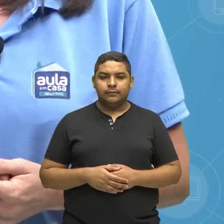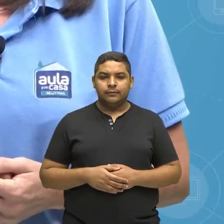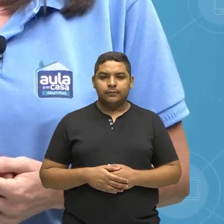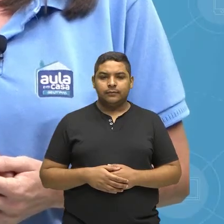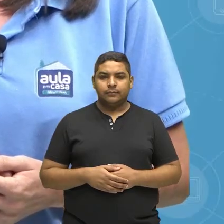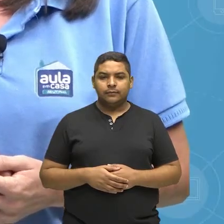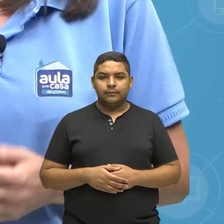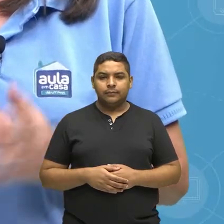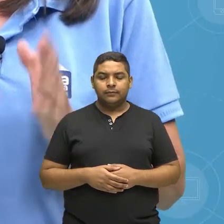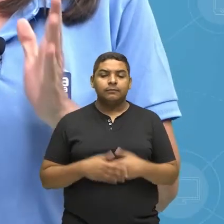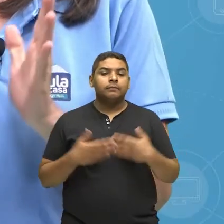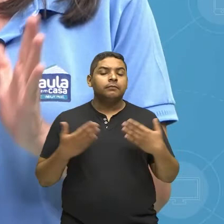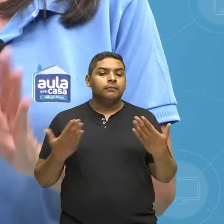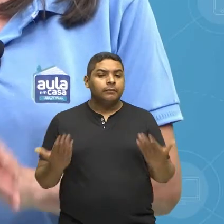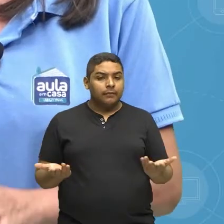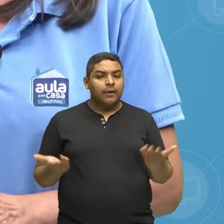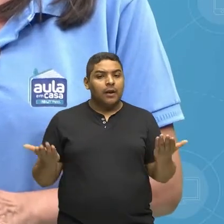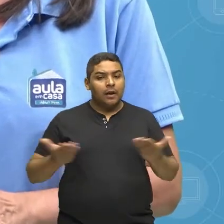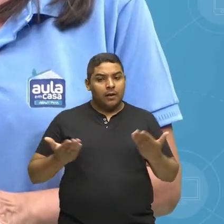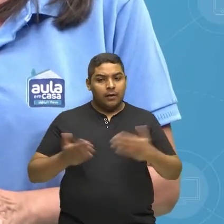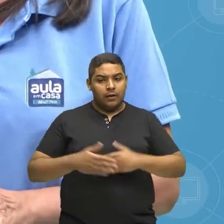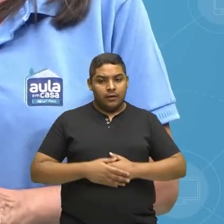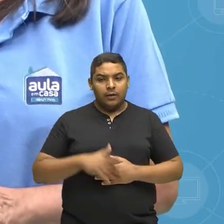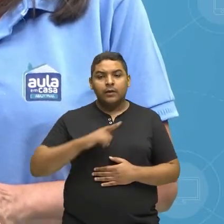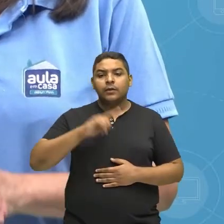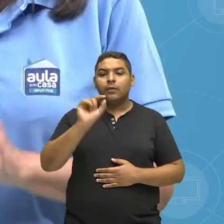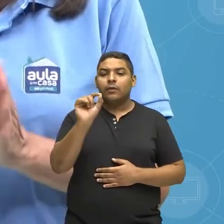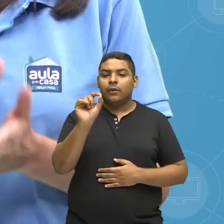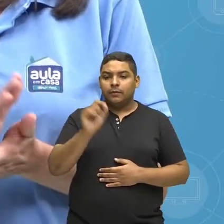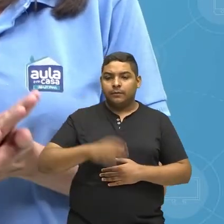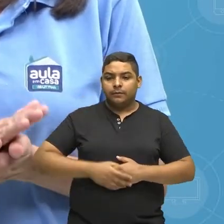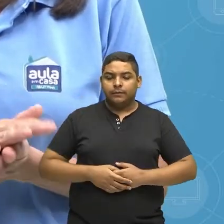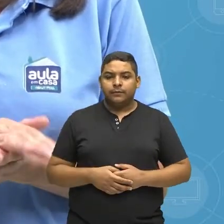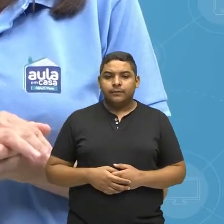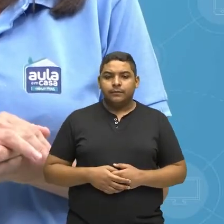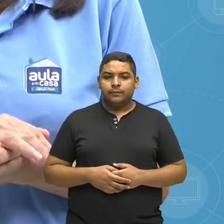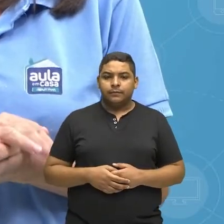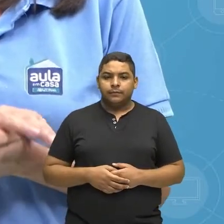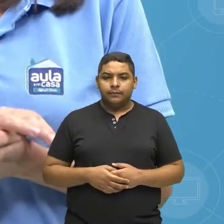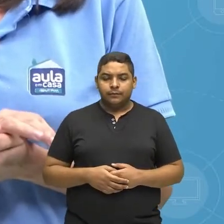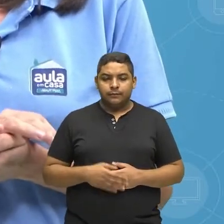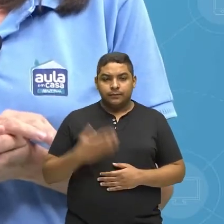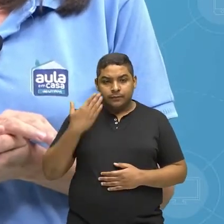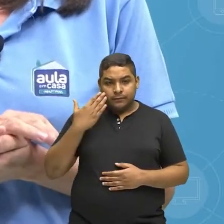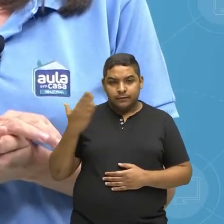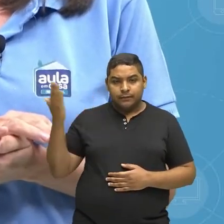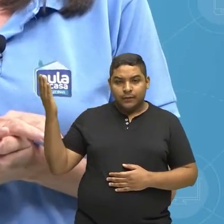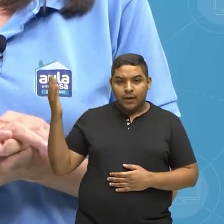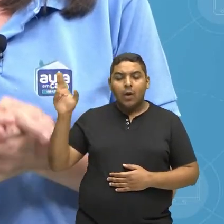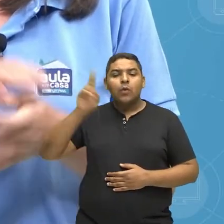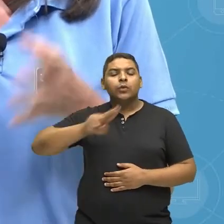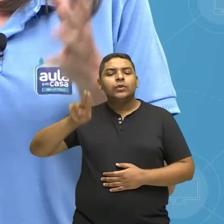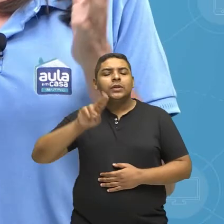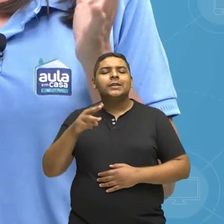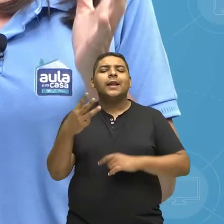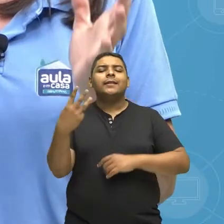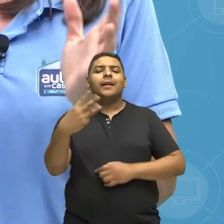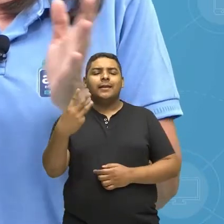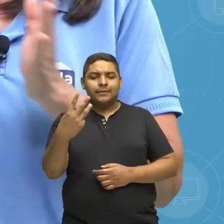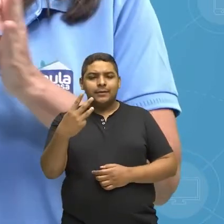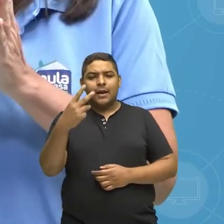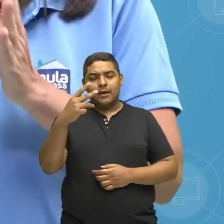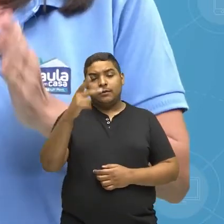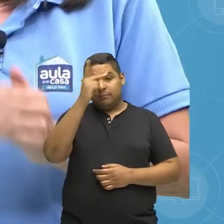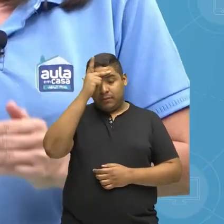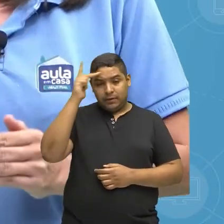Bem, olha só, nós temos aqui agora sobre o third person. Presente contínuo utilizando a terceira pessoa do singular. Quem é teacher? Eu não